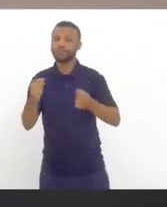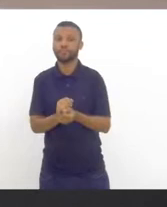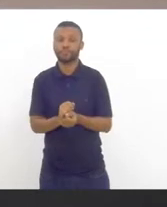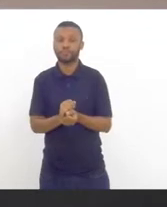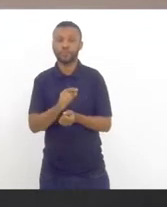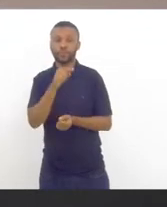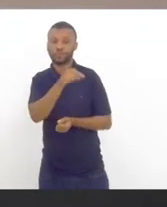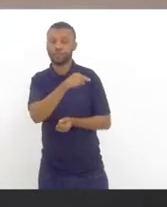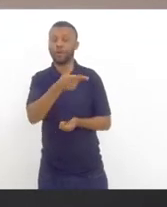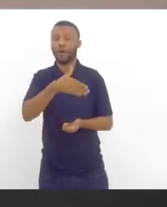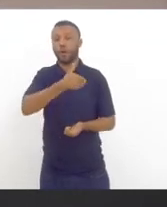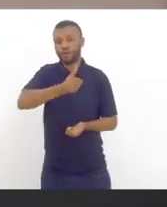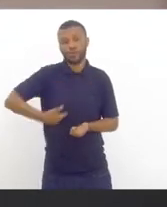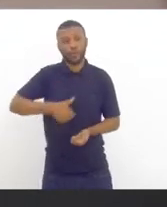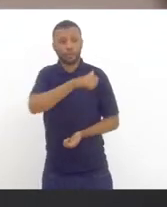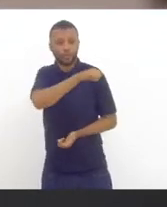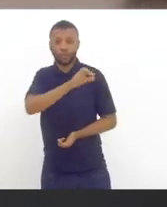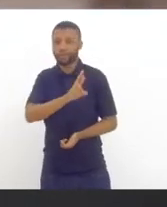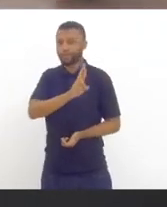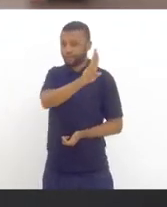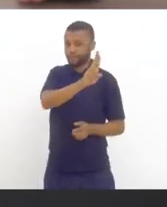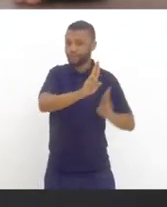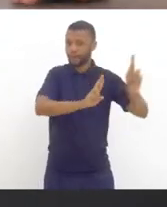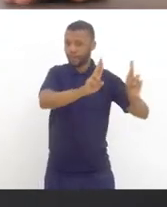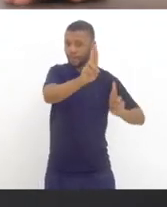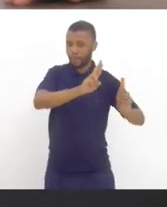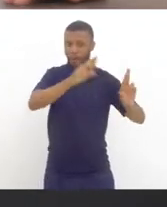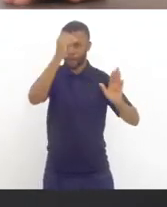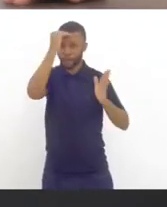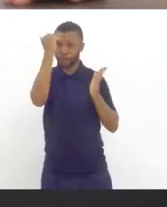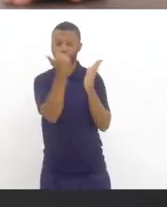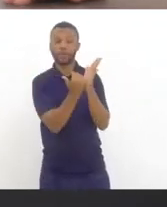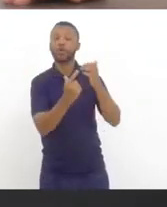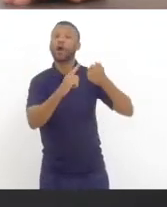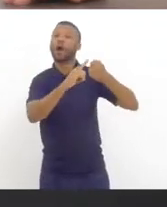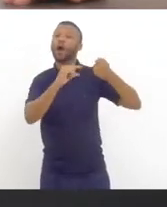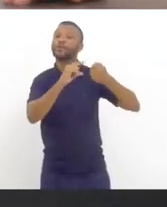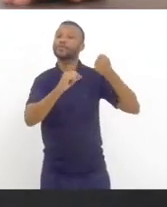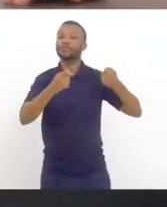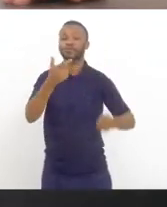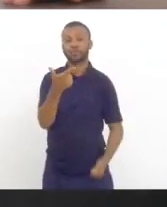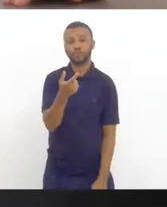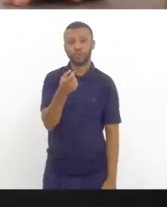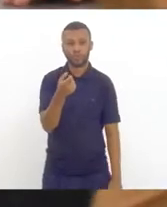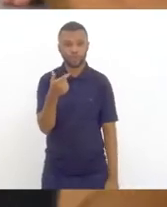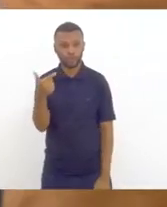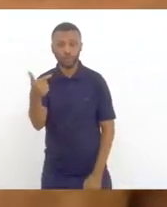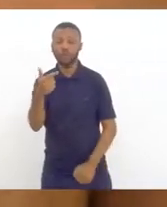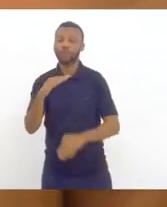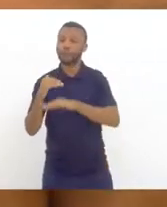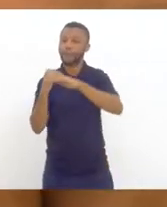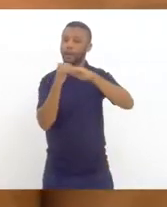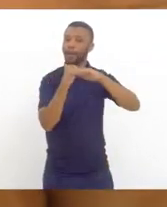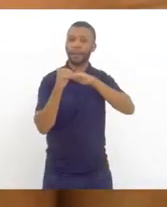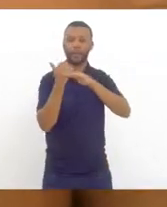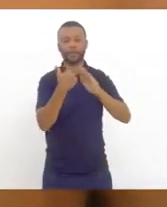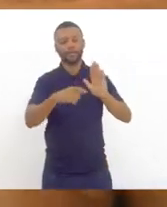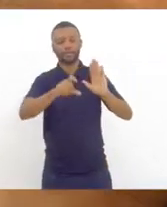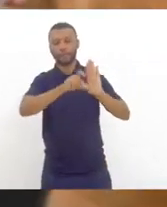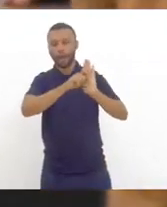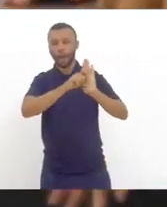de Janeiro, no artigo 202, parágrafo único, incisos 1 e